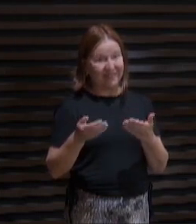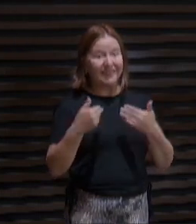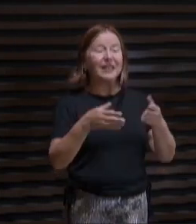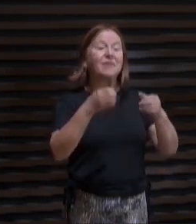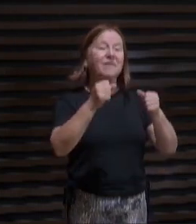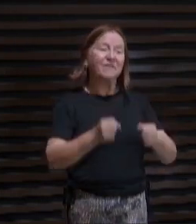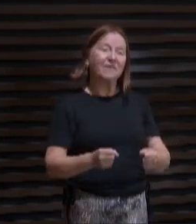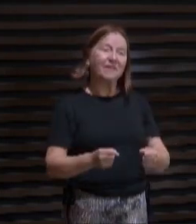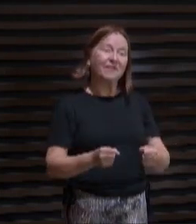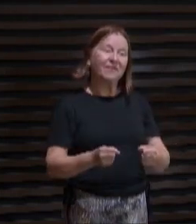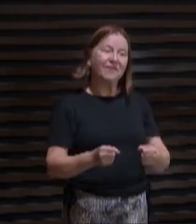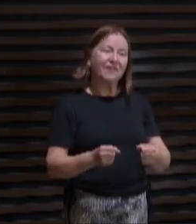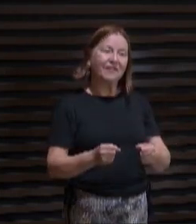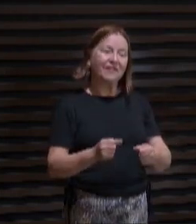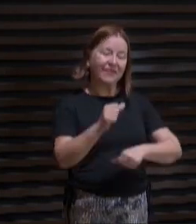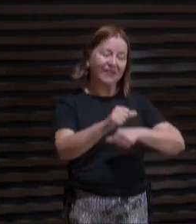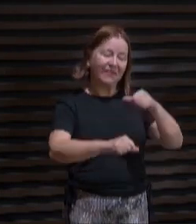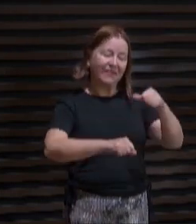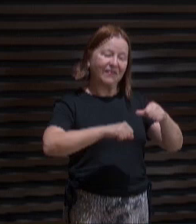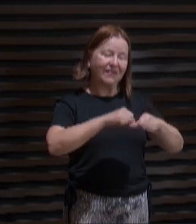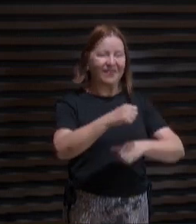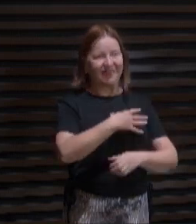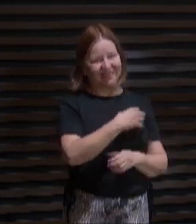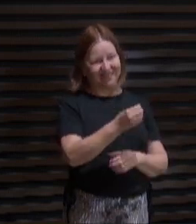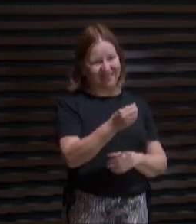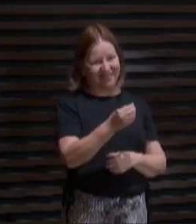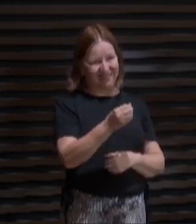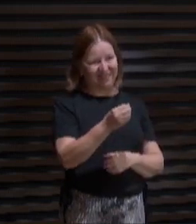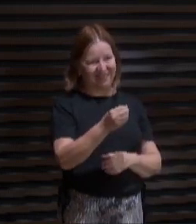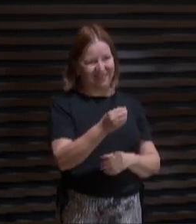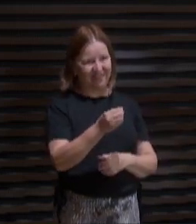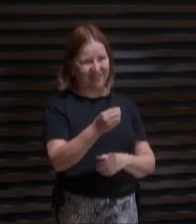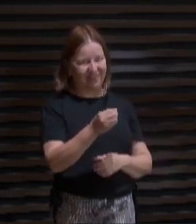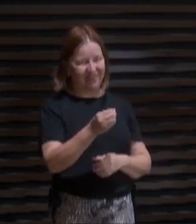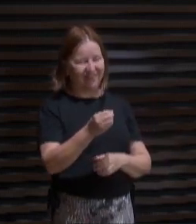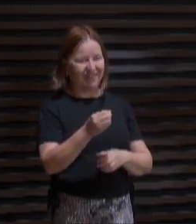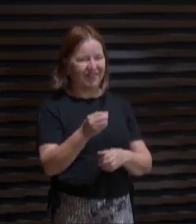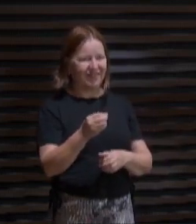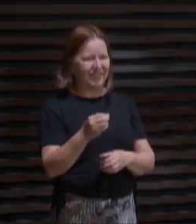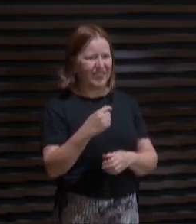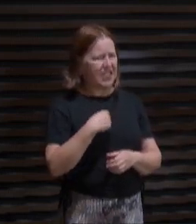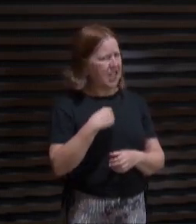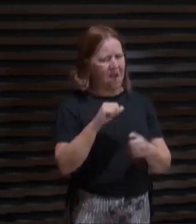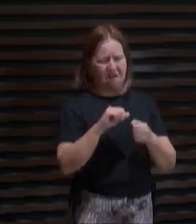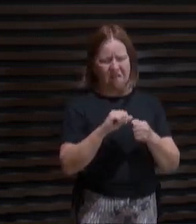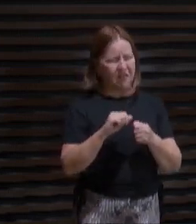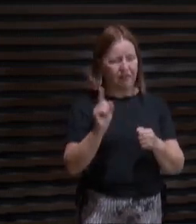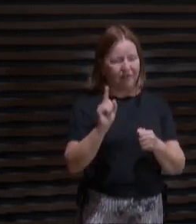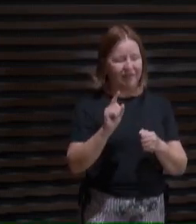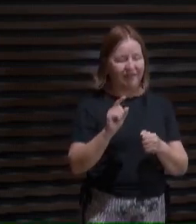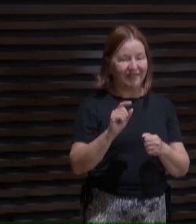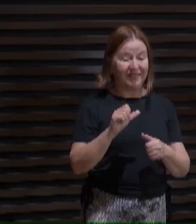deu-lhes o poder de serem feitos, não é de se fazerem, é de serem